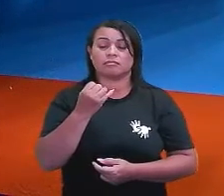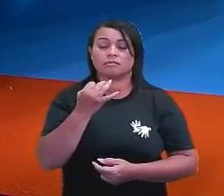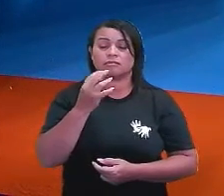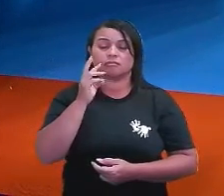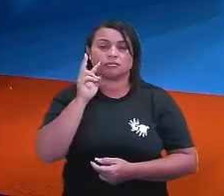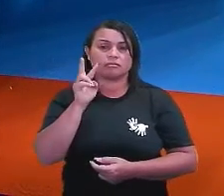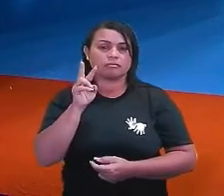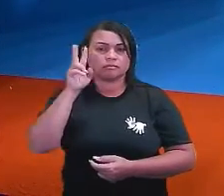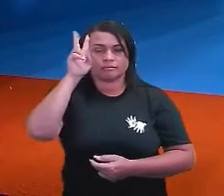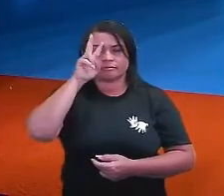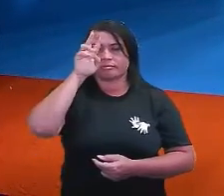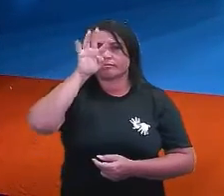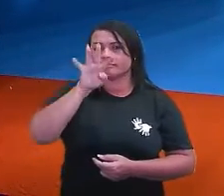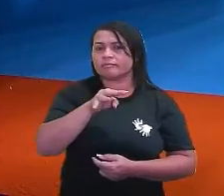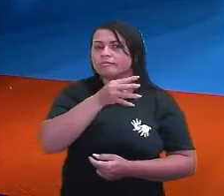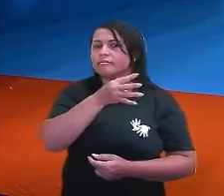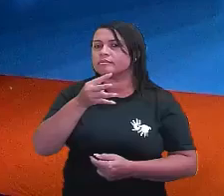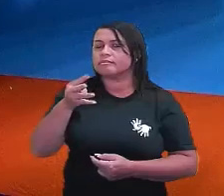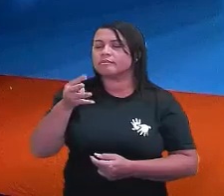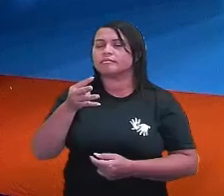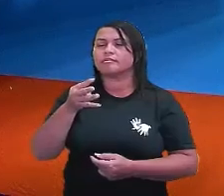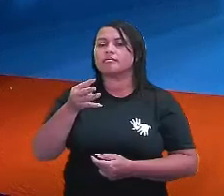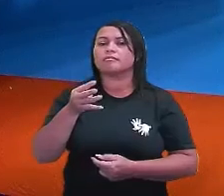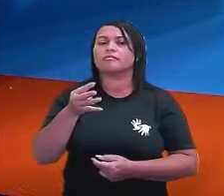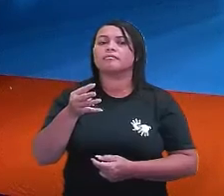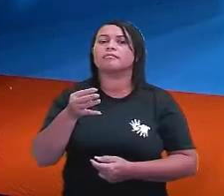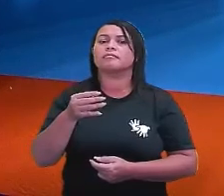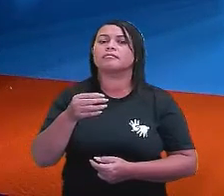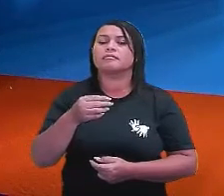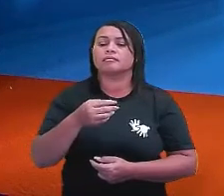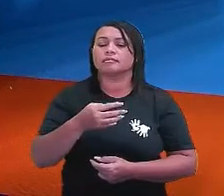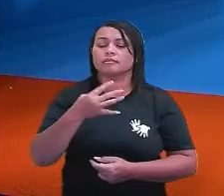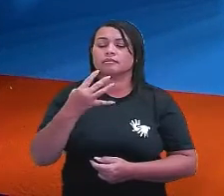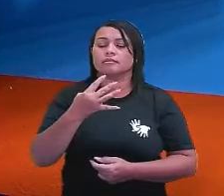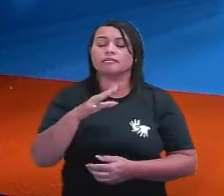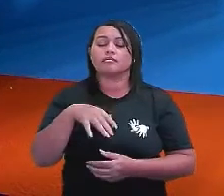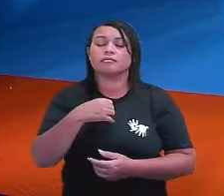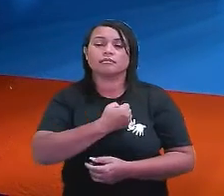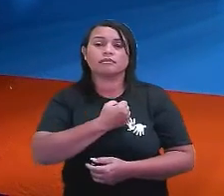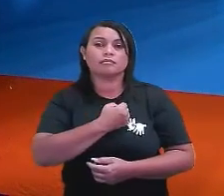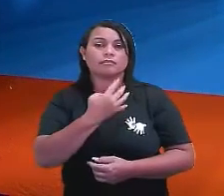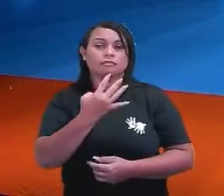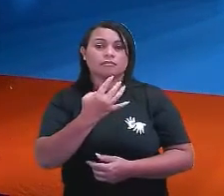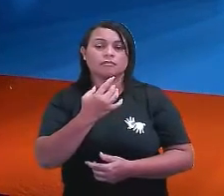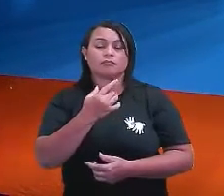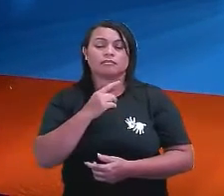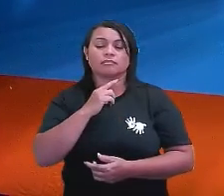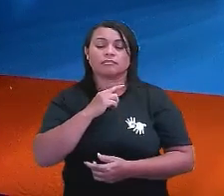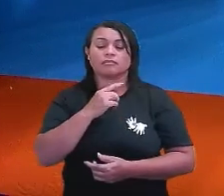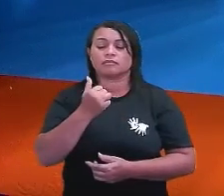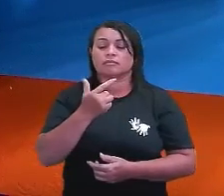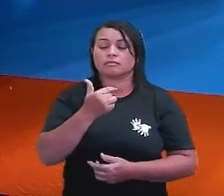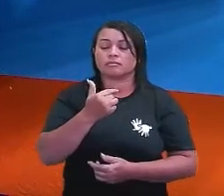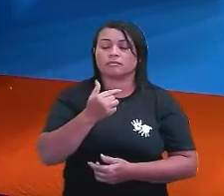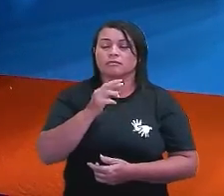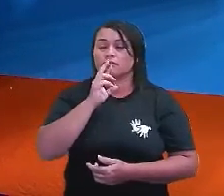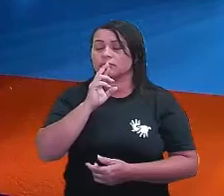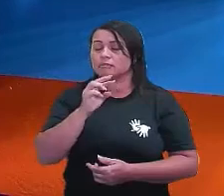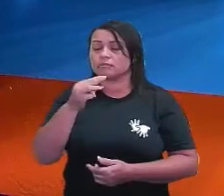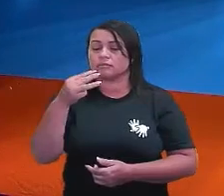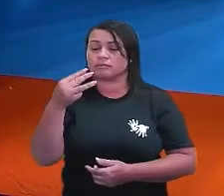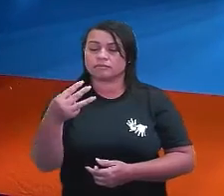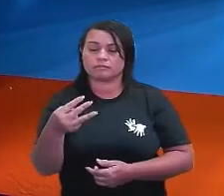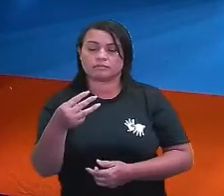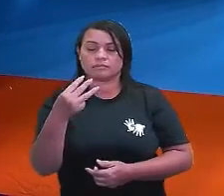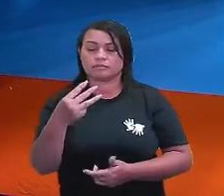minha tabuadinha do 4. Qual o número que multiplicado por 4 que vai dar 12? 3, né? Boto 3 aqui.